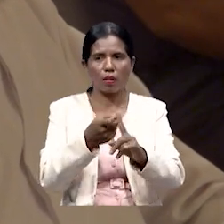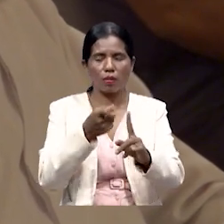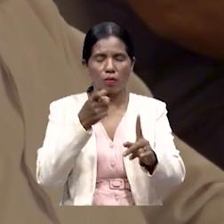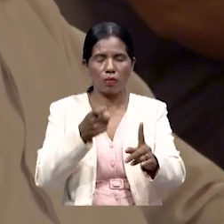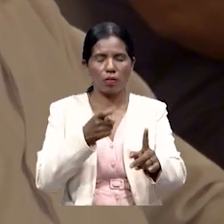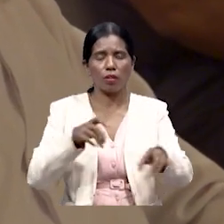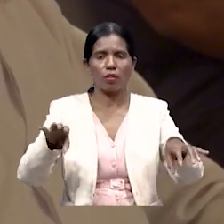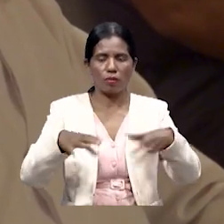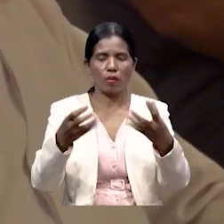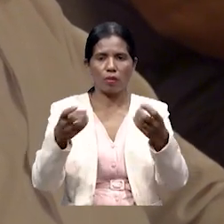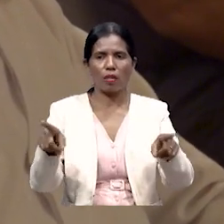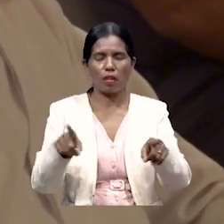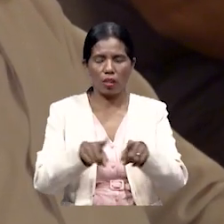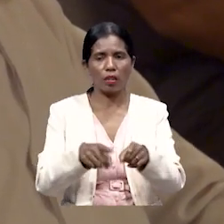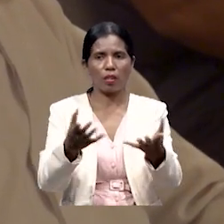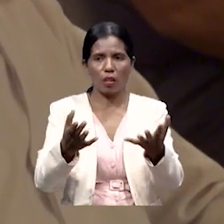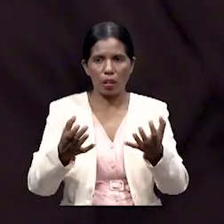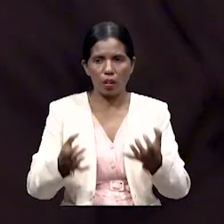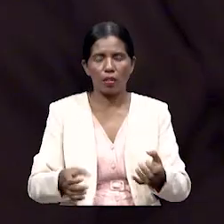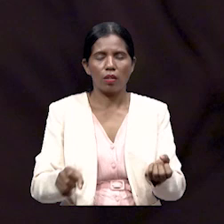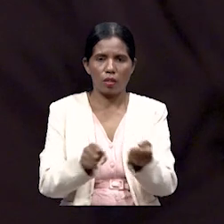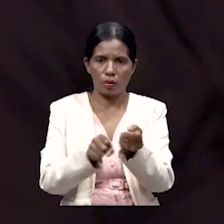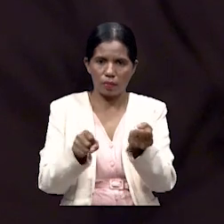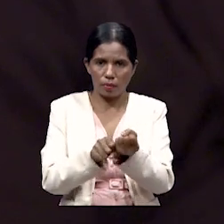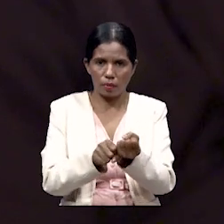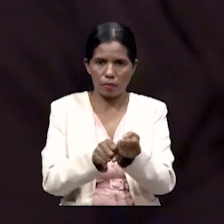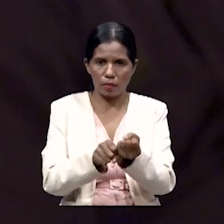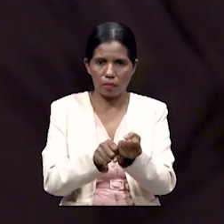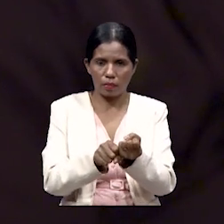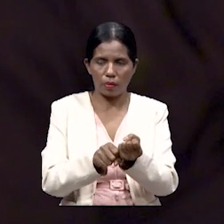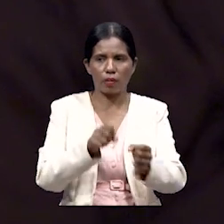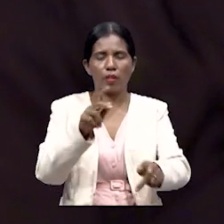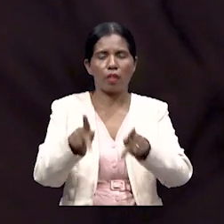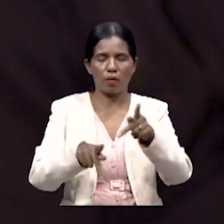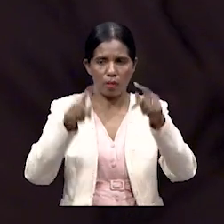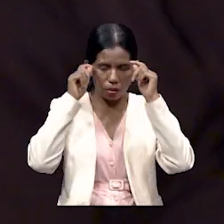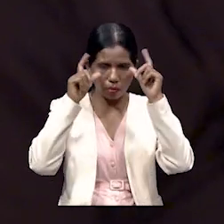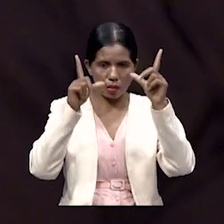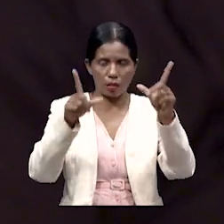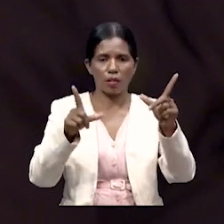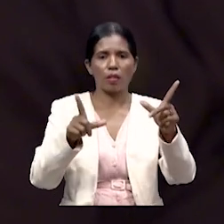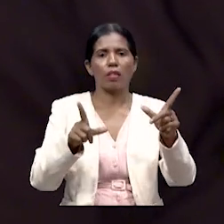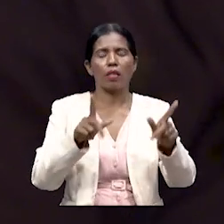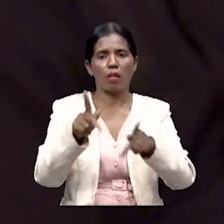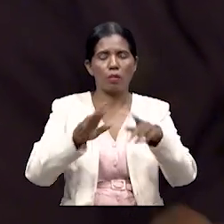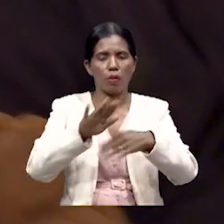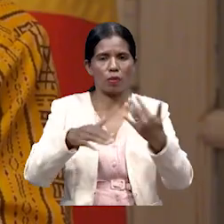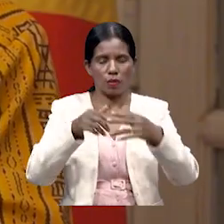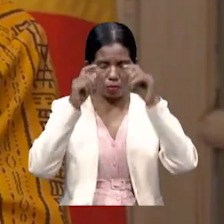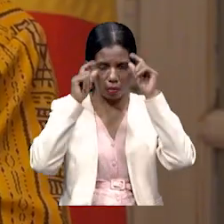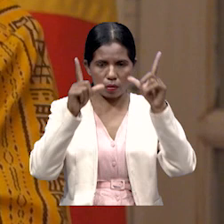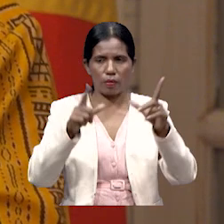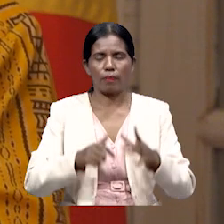olho, lugar voluntário, deve contribuir para o benefício que nós temos, para que nós não nos vamos ligar.